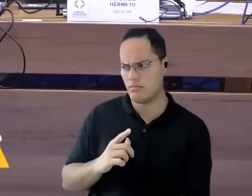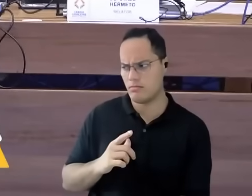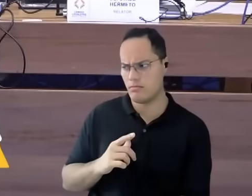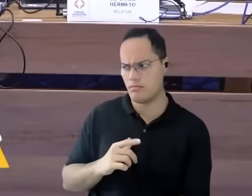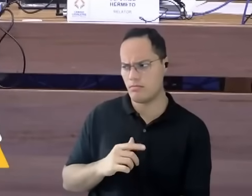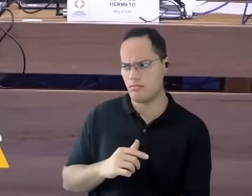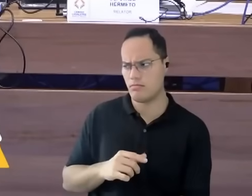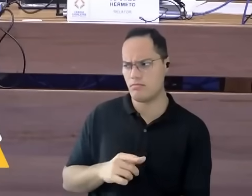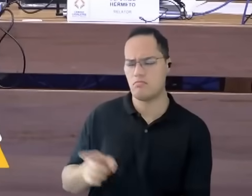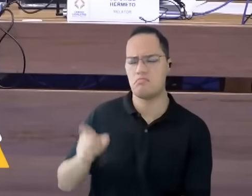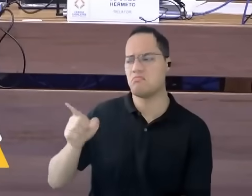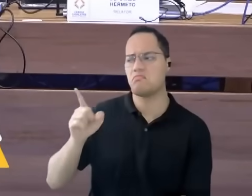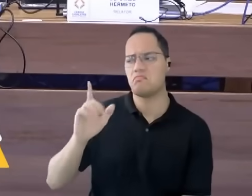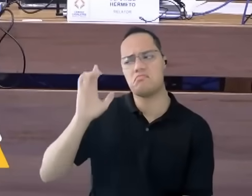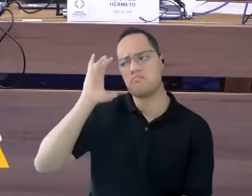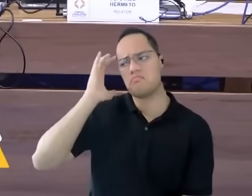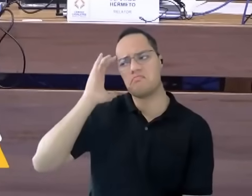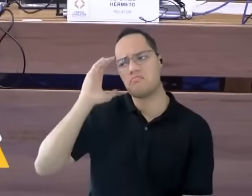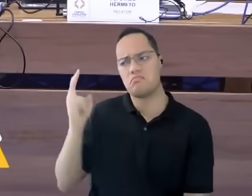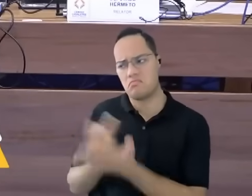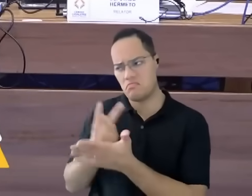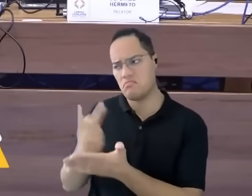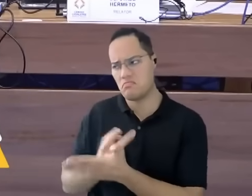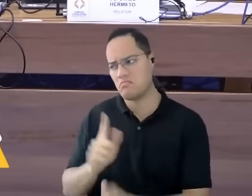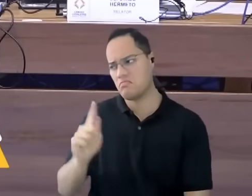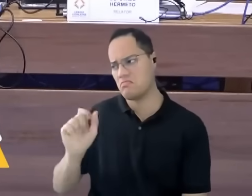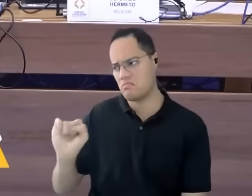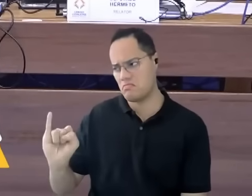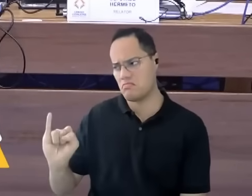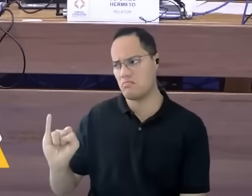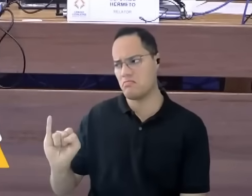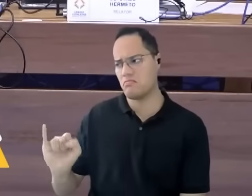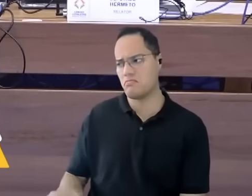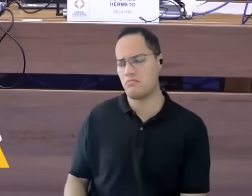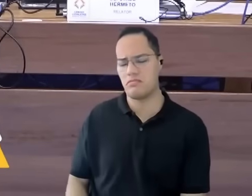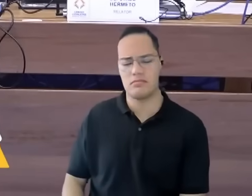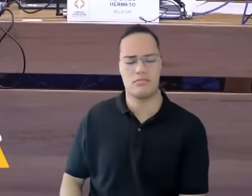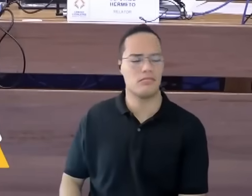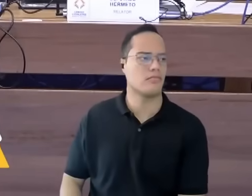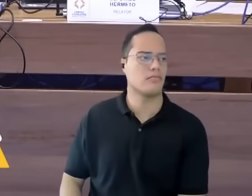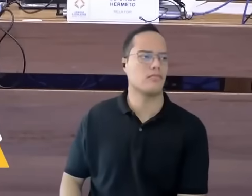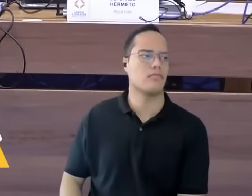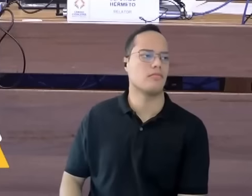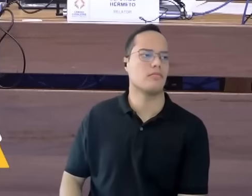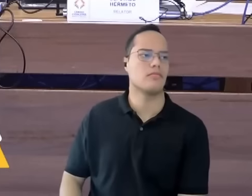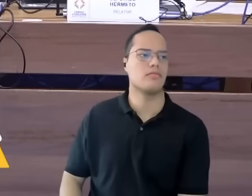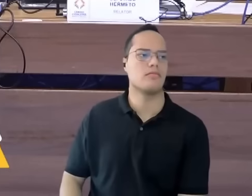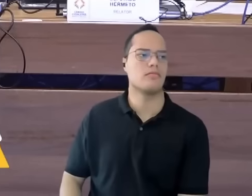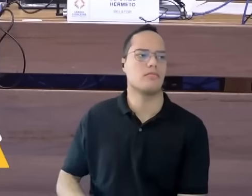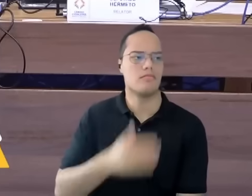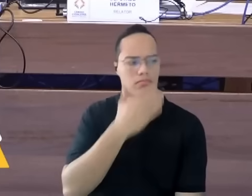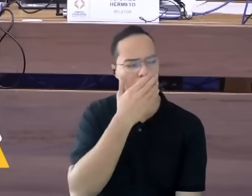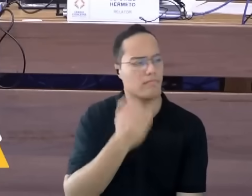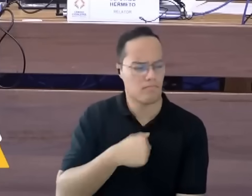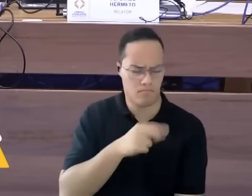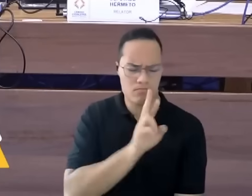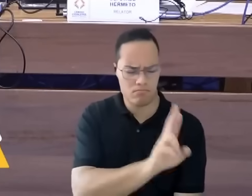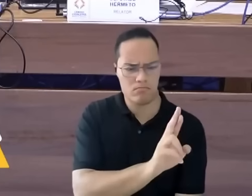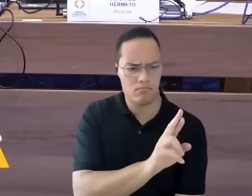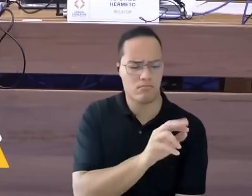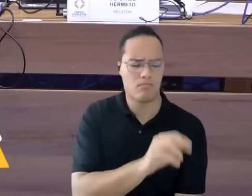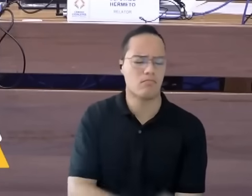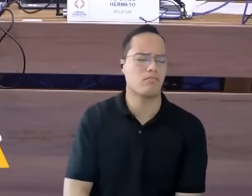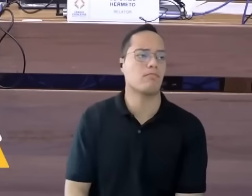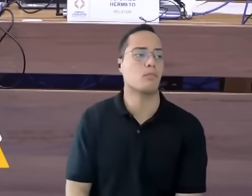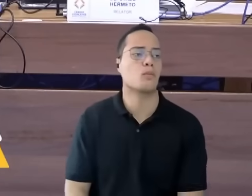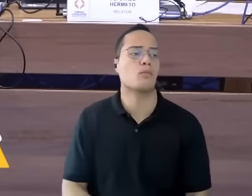na sua concepção houve falha só responde se eu quiser não vou responder para o senhor de duas formas uma